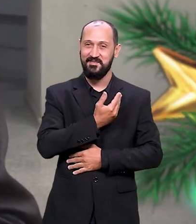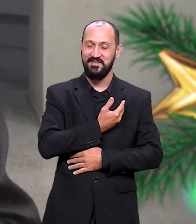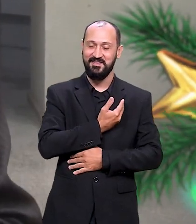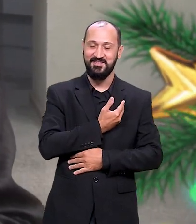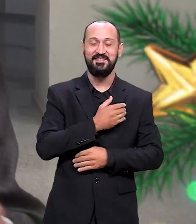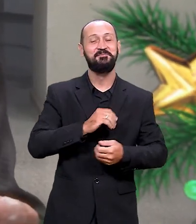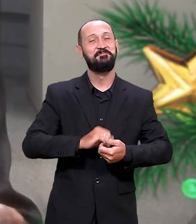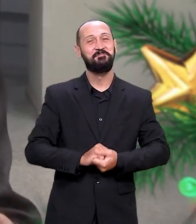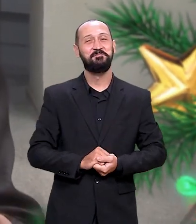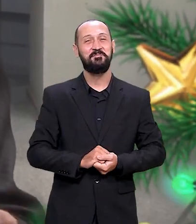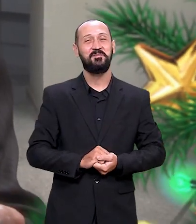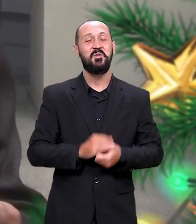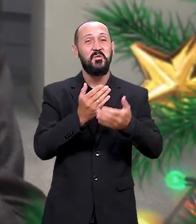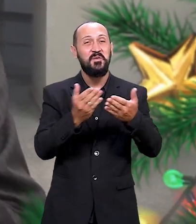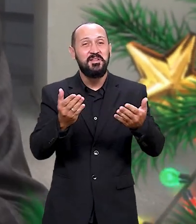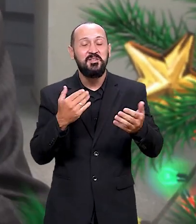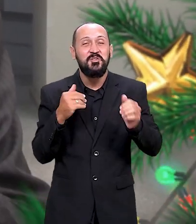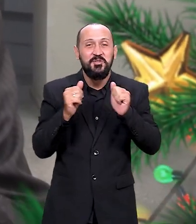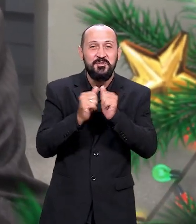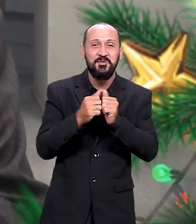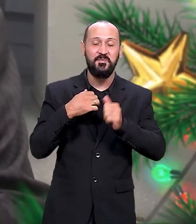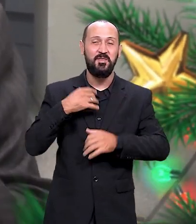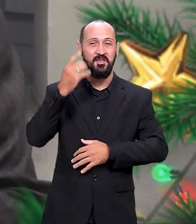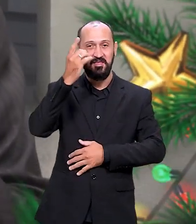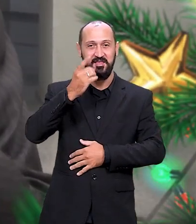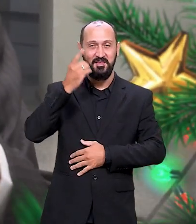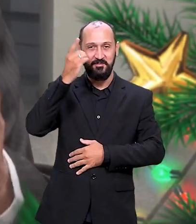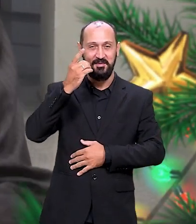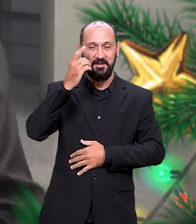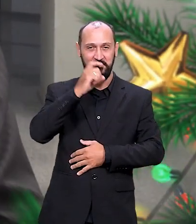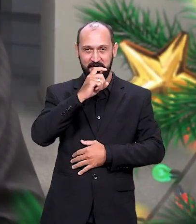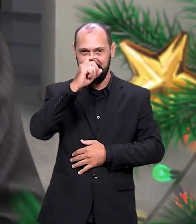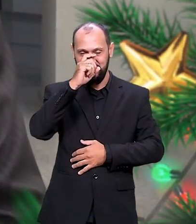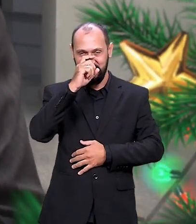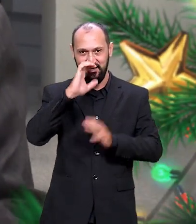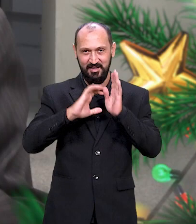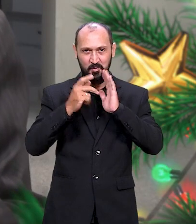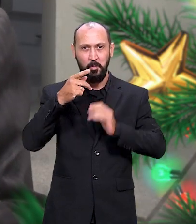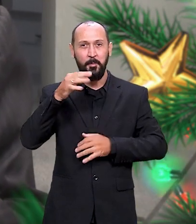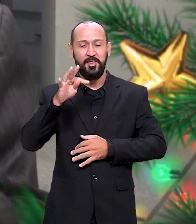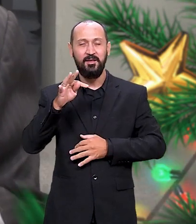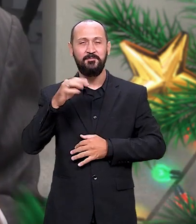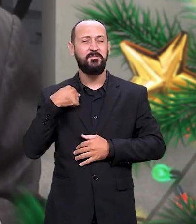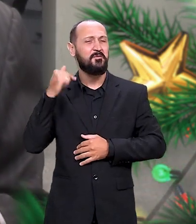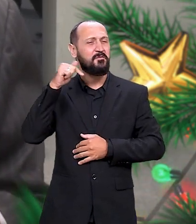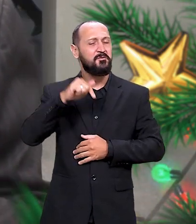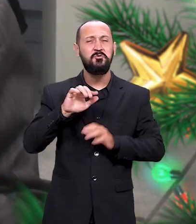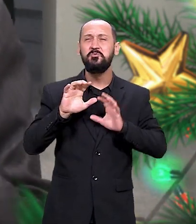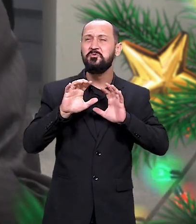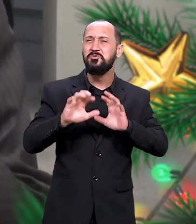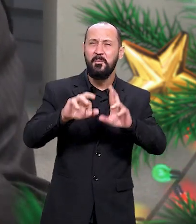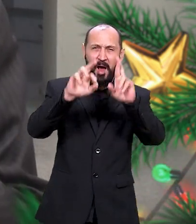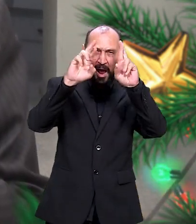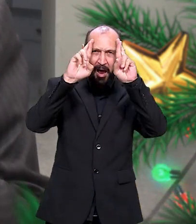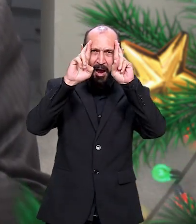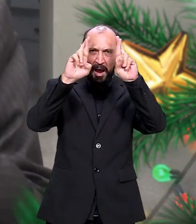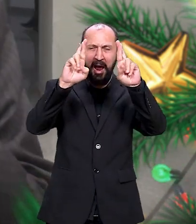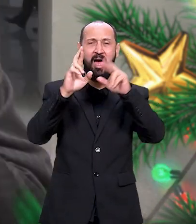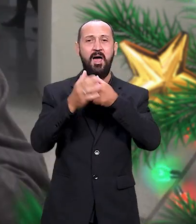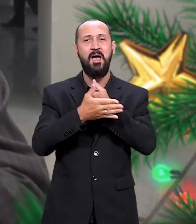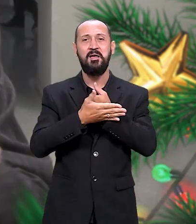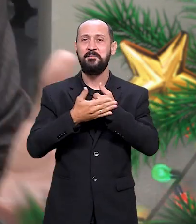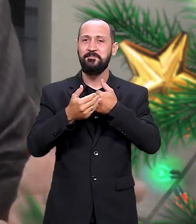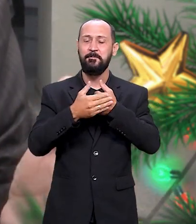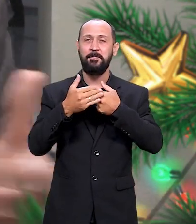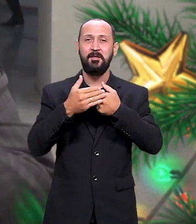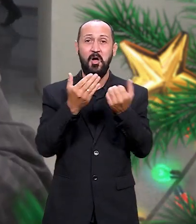Olá, meus amigos, minhas amigas, com vocês aqui, deputado Zeca do PT, passando para a forma mais respeitosa